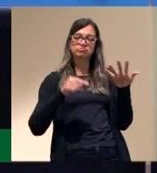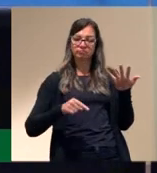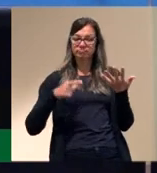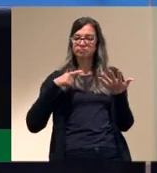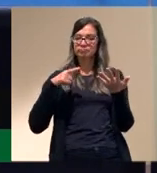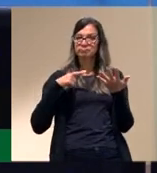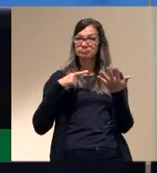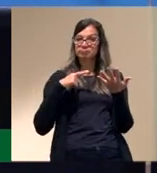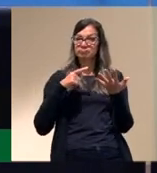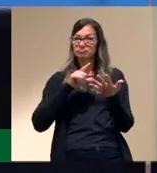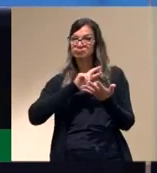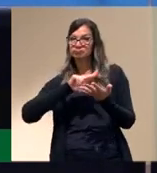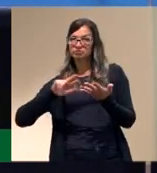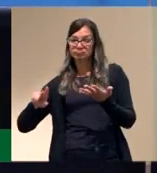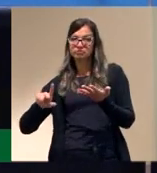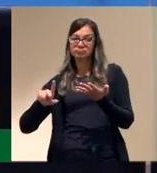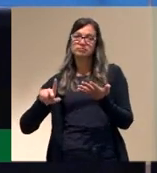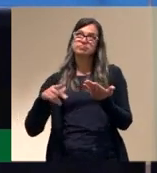aspectos como centrais,